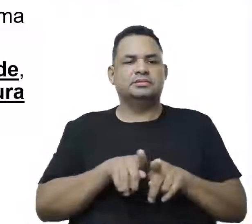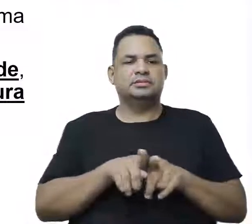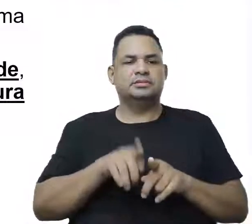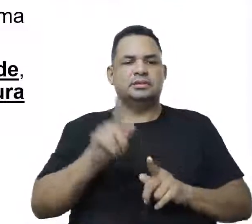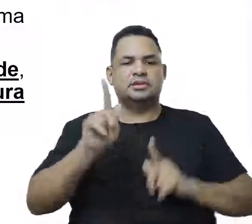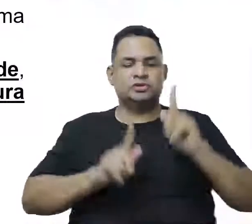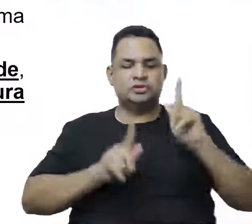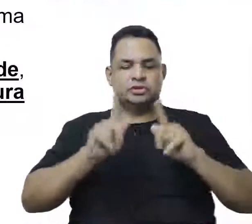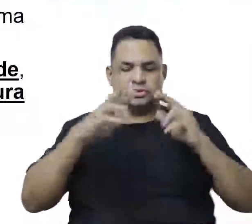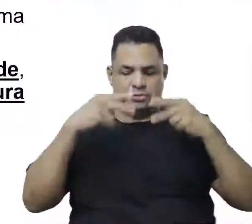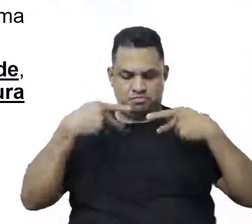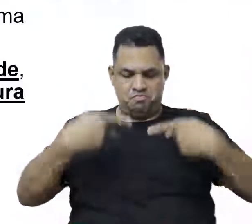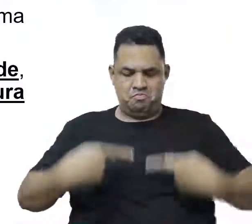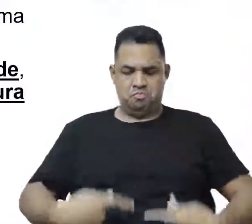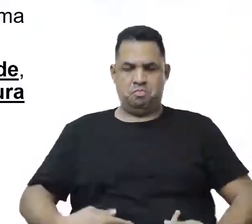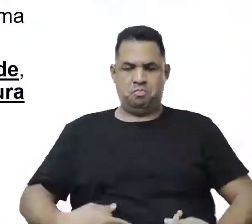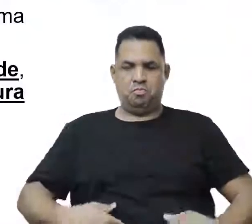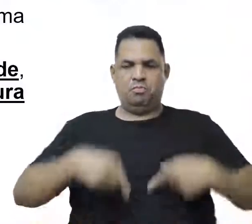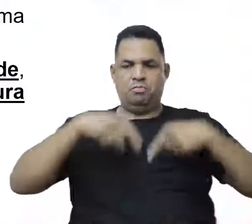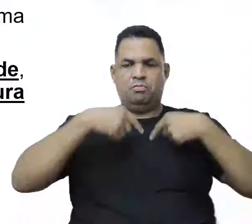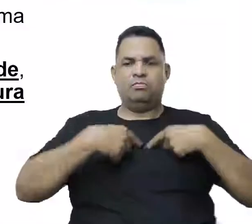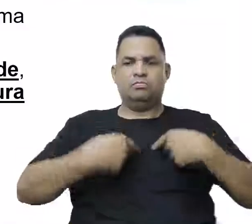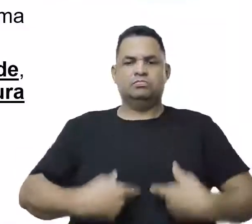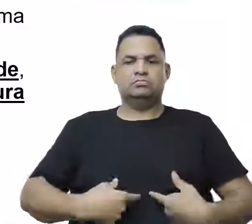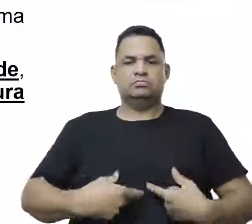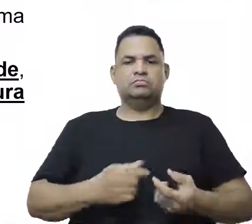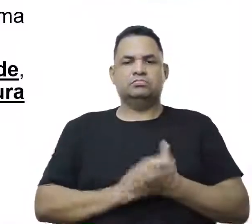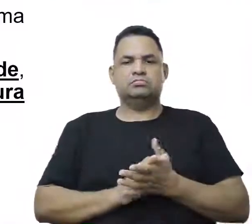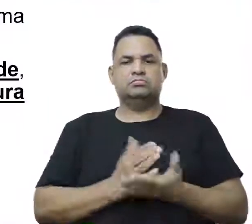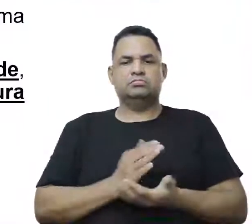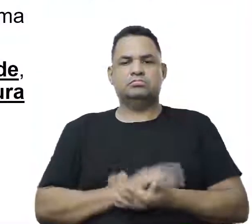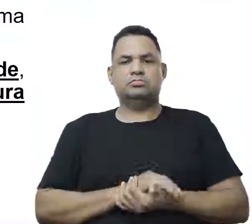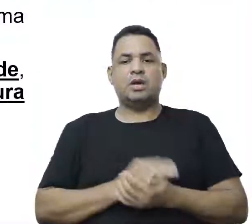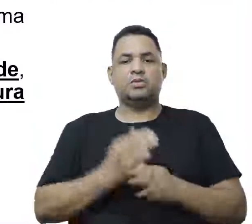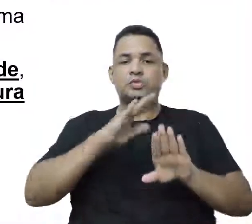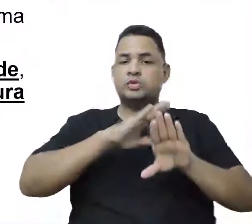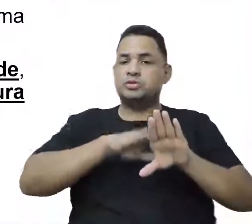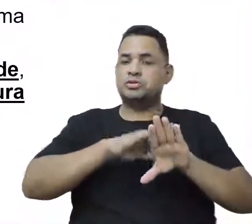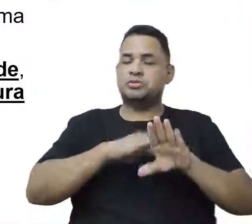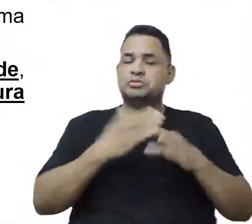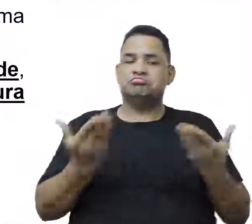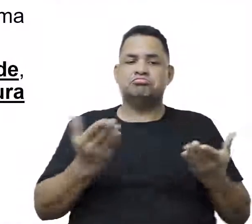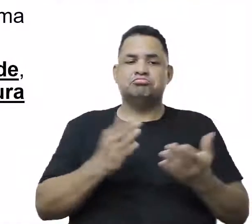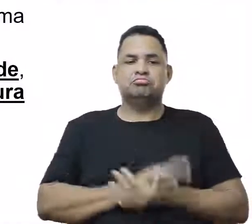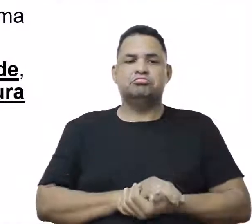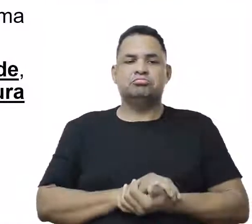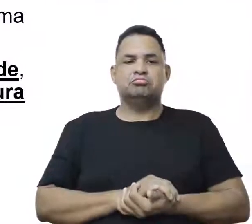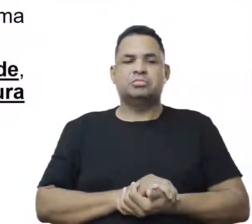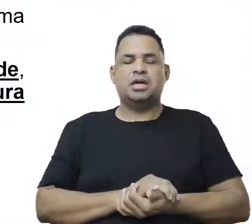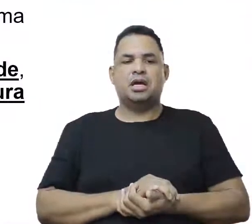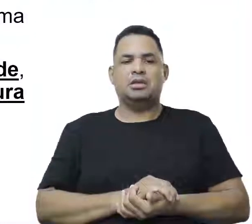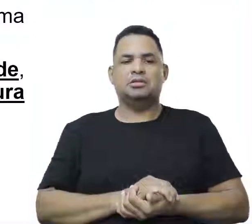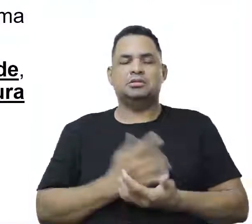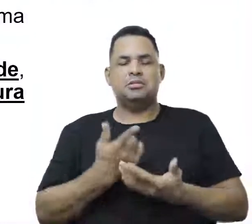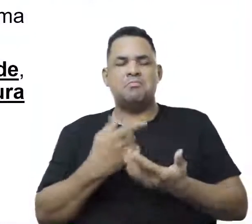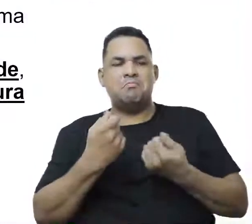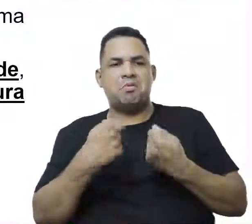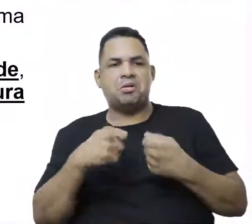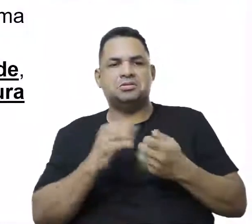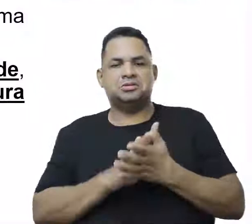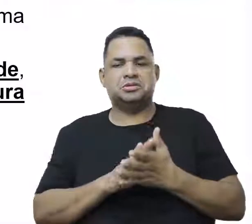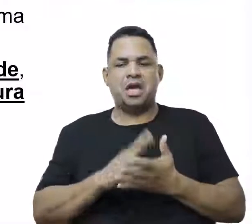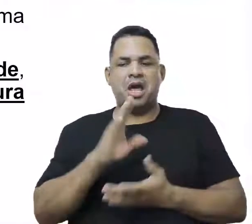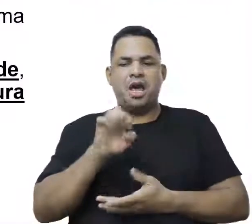gestos e posturas que são subjetivos, então entra muito naquilo, né? A gente não pode ser ali radical e analisar um